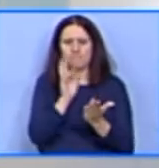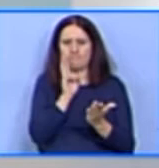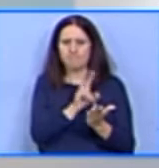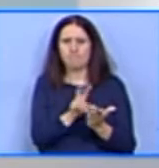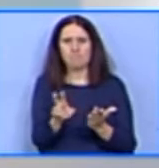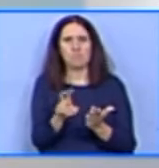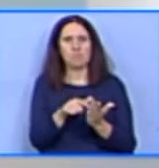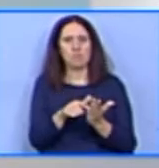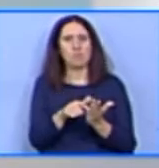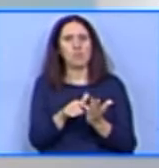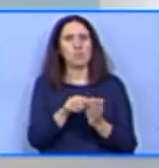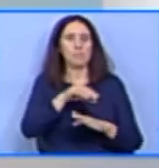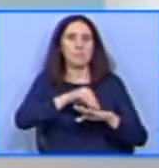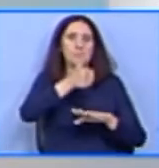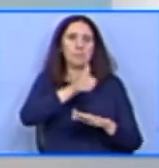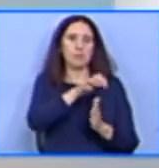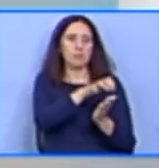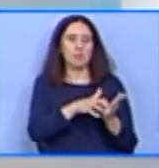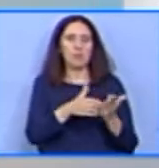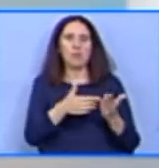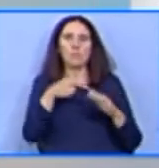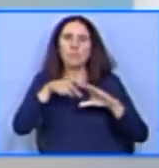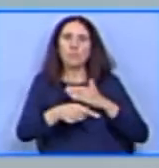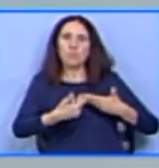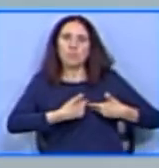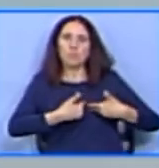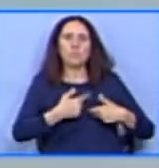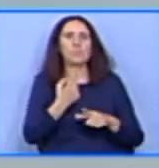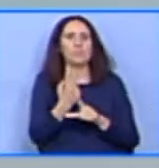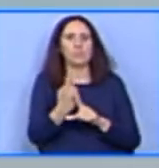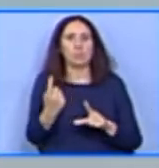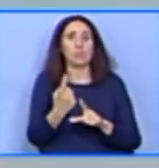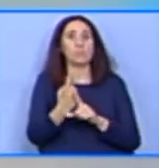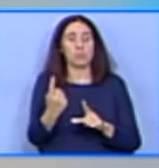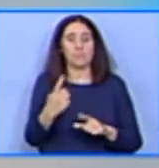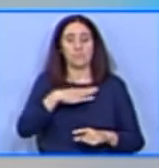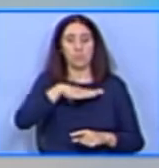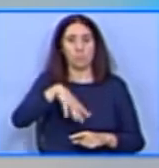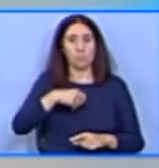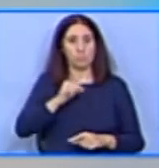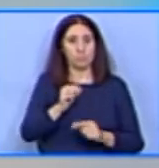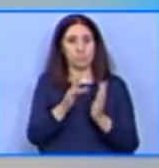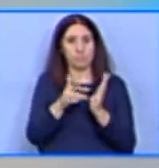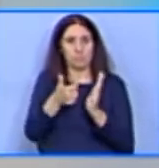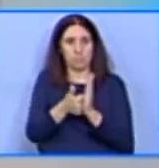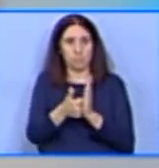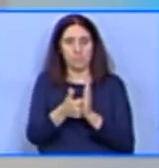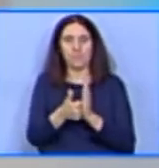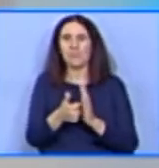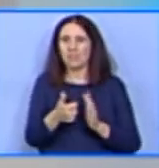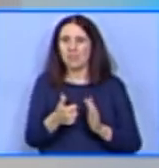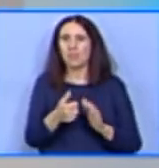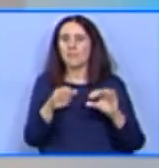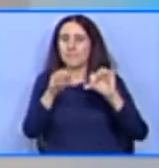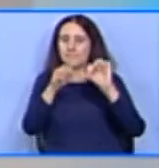poder acompanhar também com um comentário que me ajuda a aprofundar. Porquê? Porque há no mundo bíblico, para além da densidade da mensagem